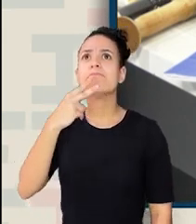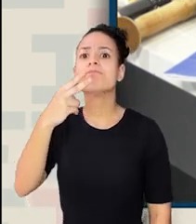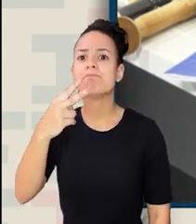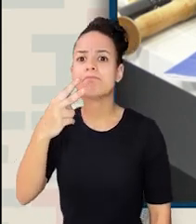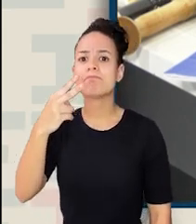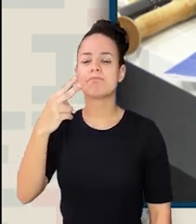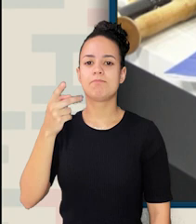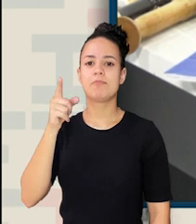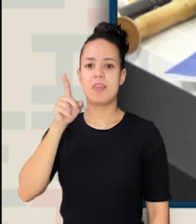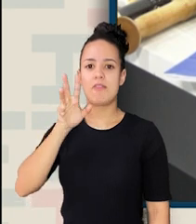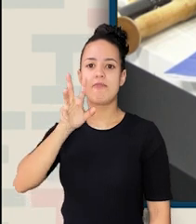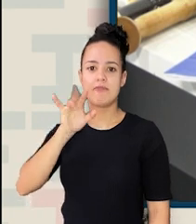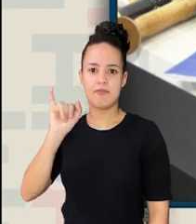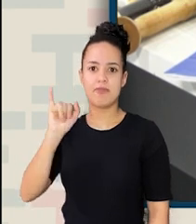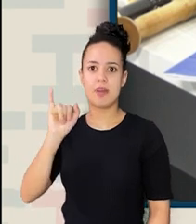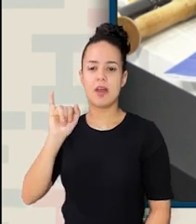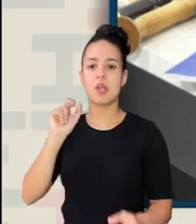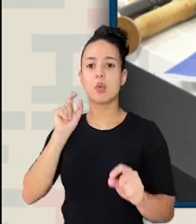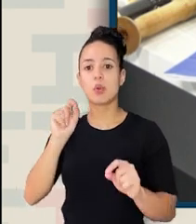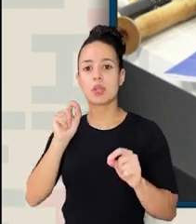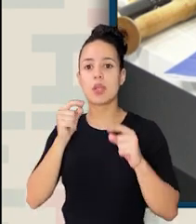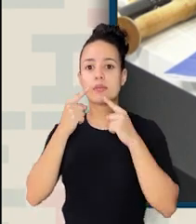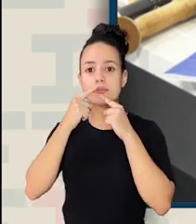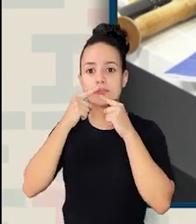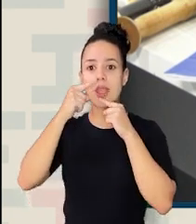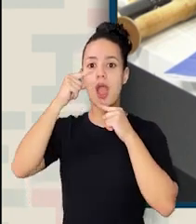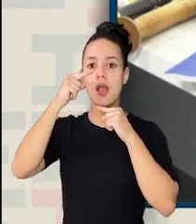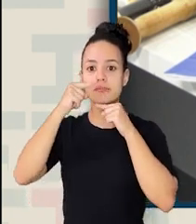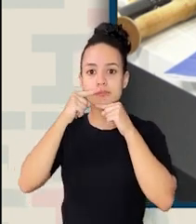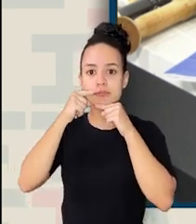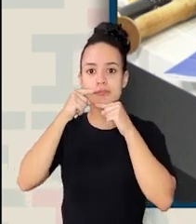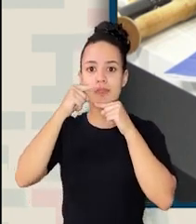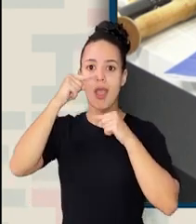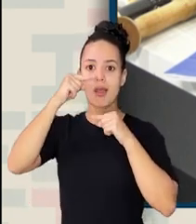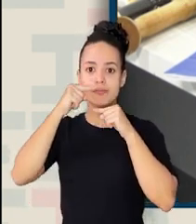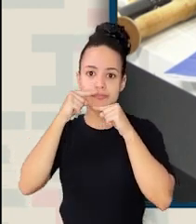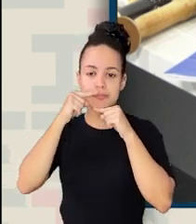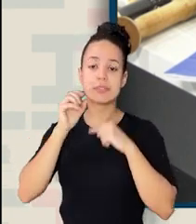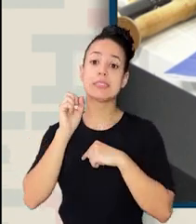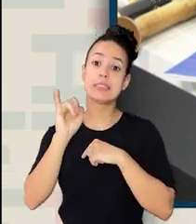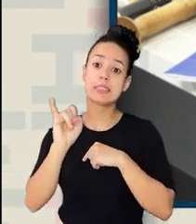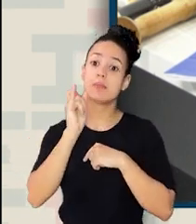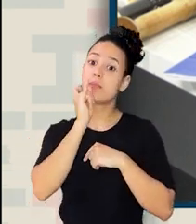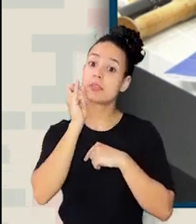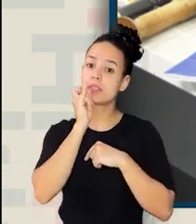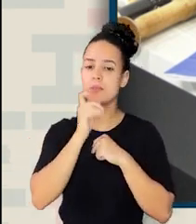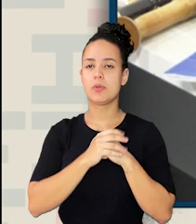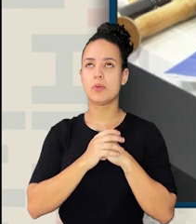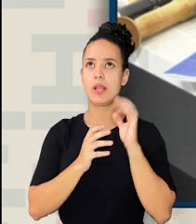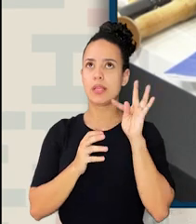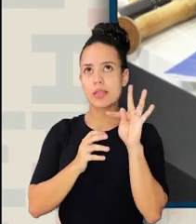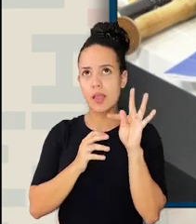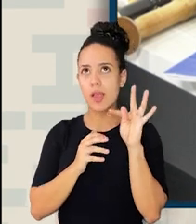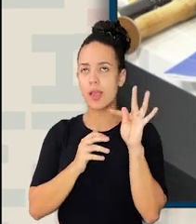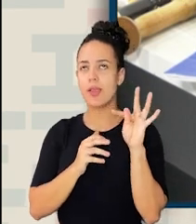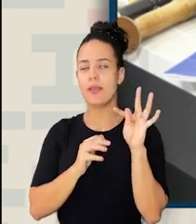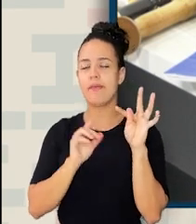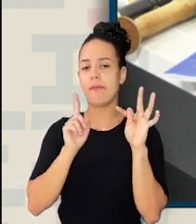posição que você abre mais ou menos a sua boca, né? Então, se você pensa no T